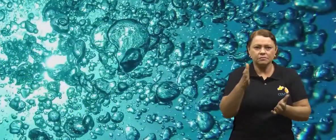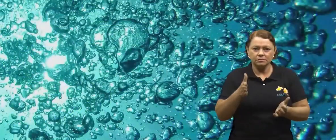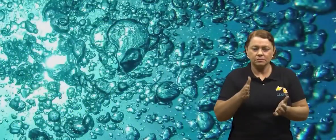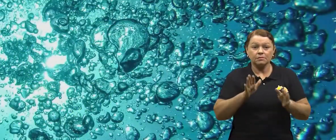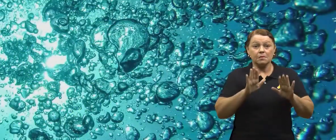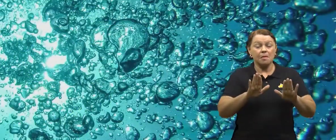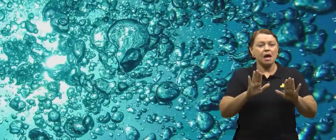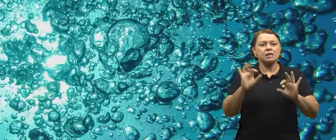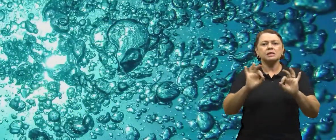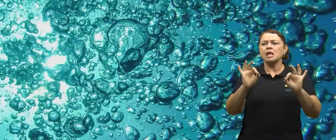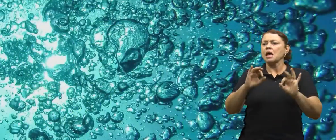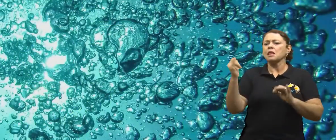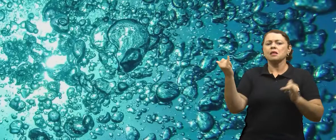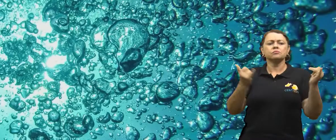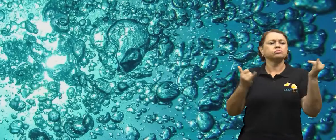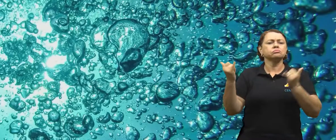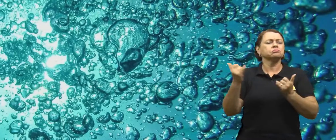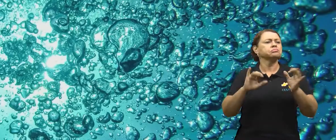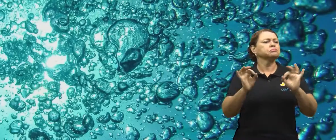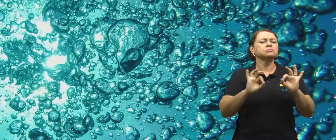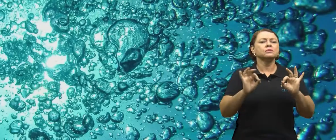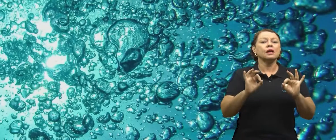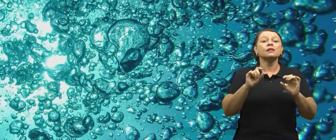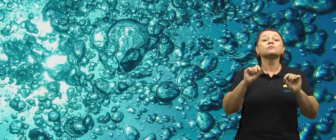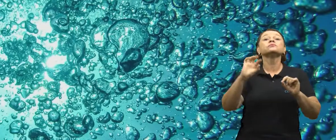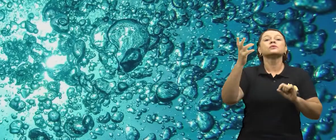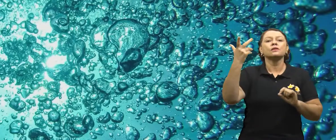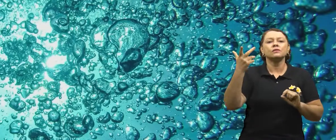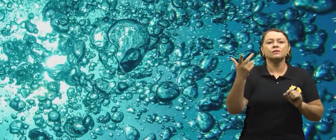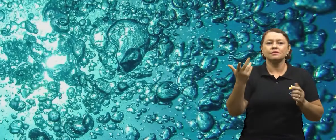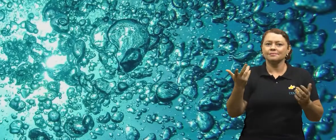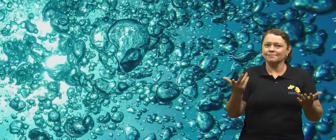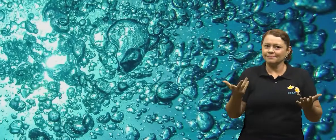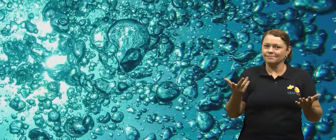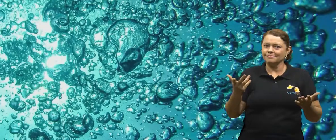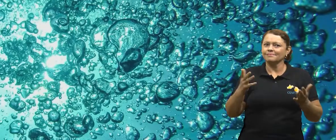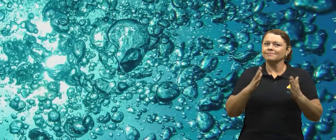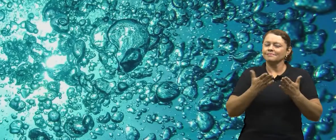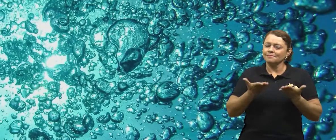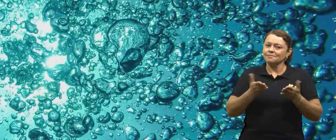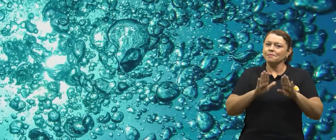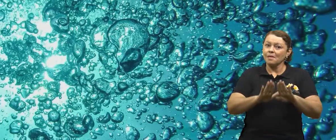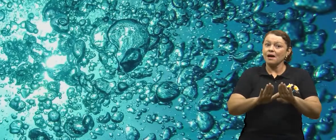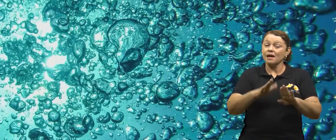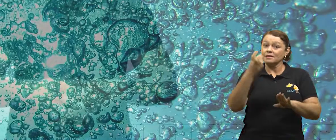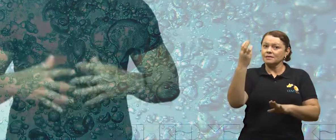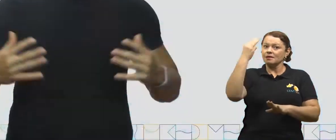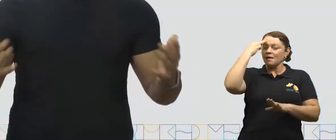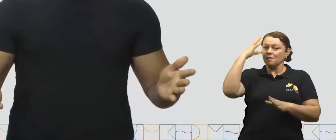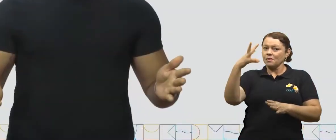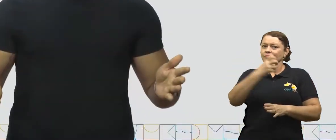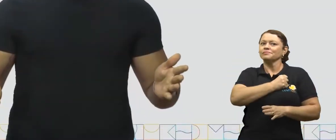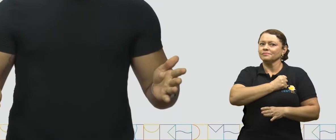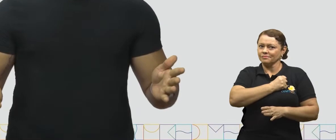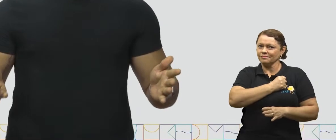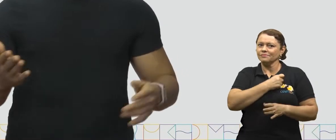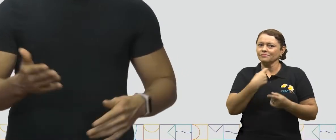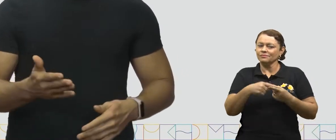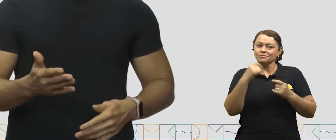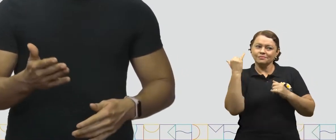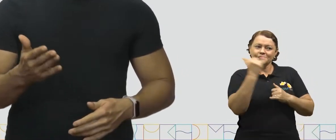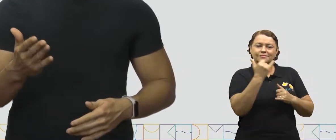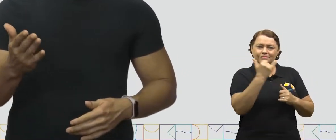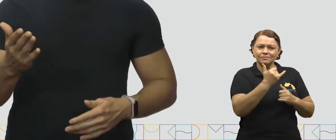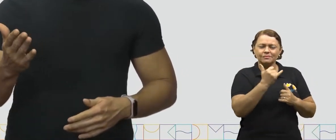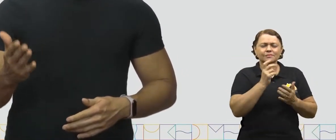ouvido falar sobre isso, o que teria acontecido com ele? Só sei que ele seria salvo pela memória. Desde o início dos